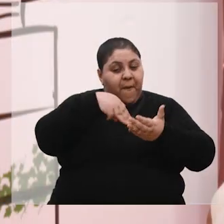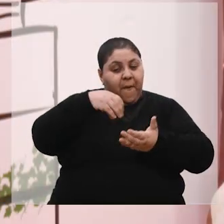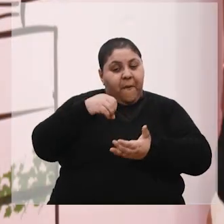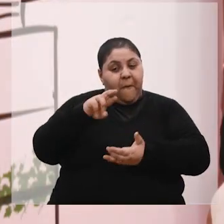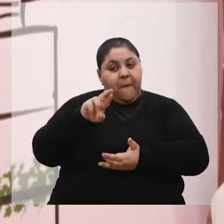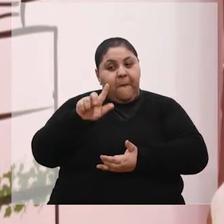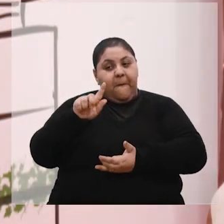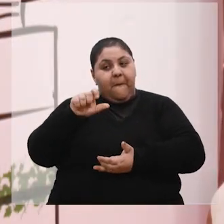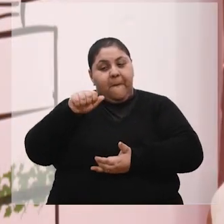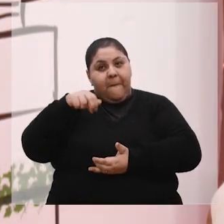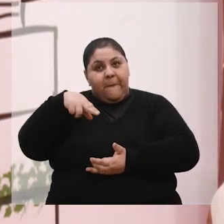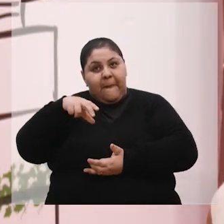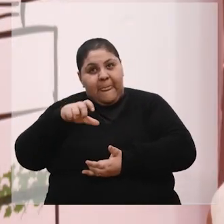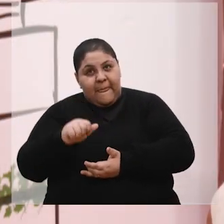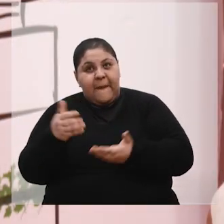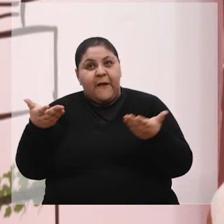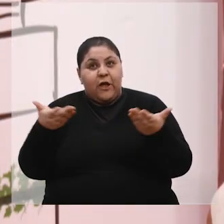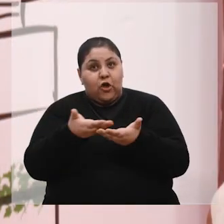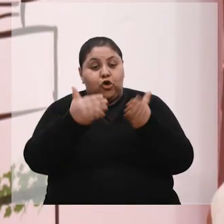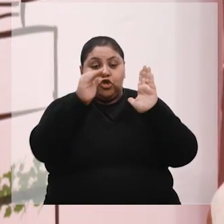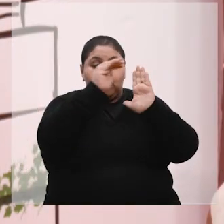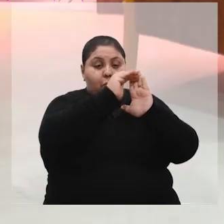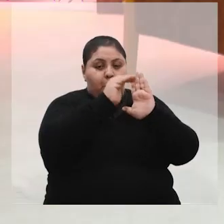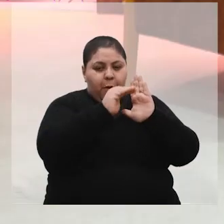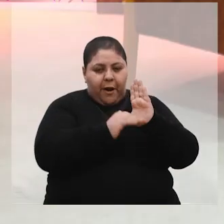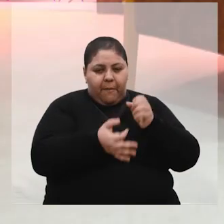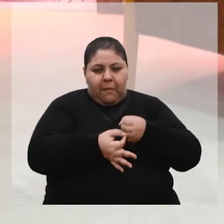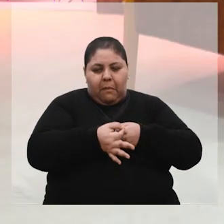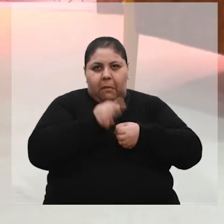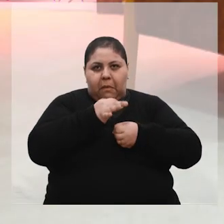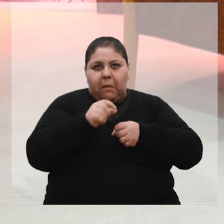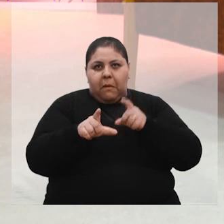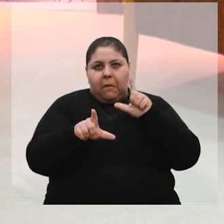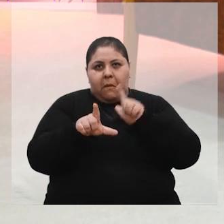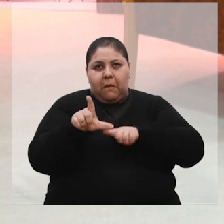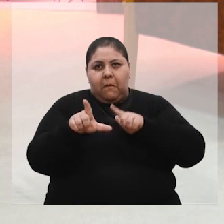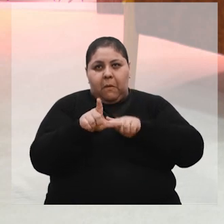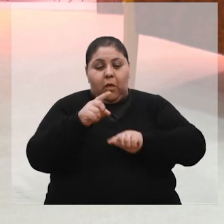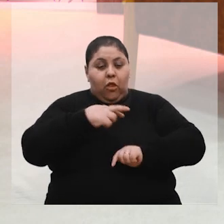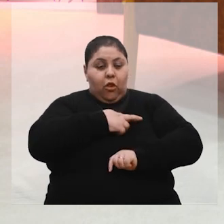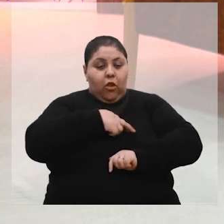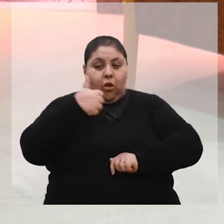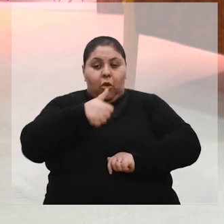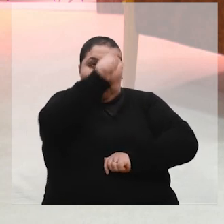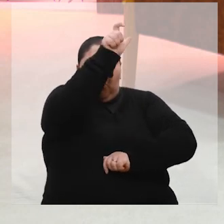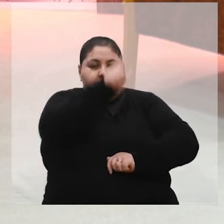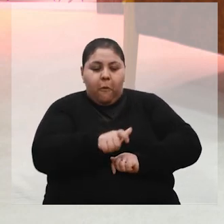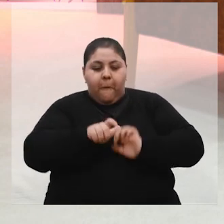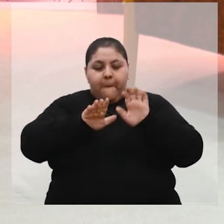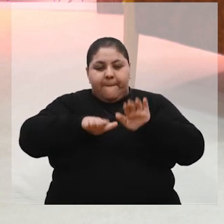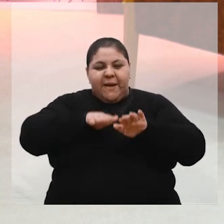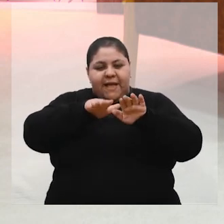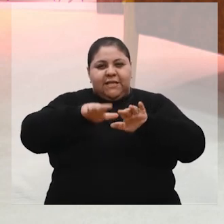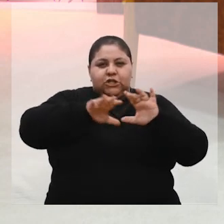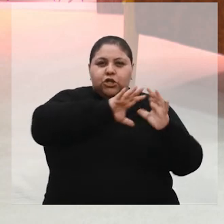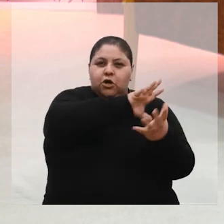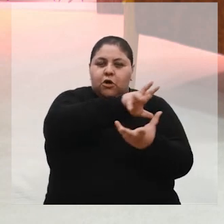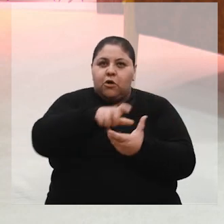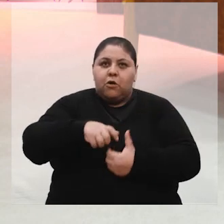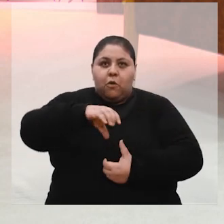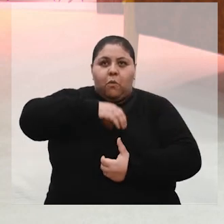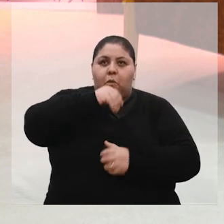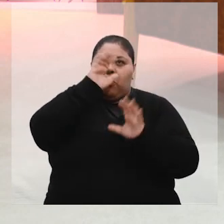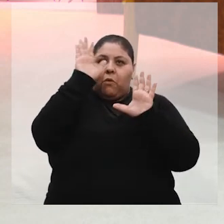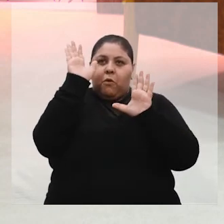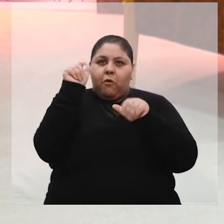que nos brindou aqui no Café com Letras, com o romance em primeira pessoa, Pés no Mundo, Portugal, Espanha,